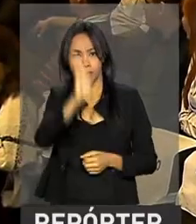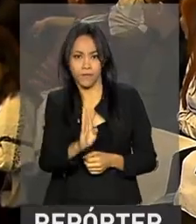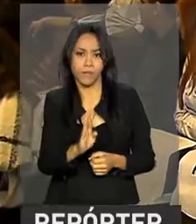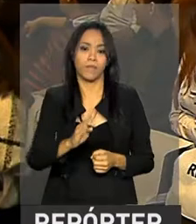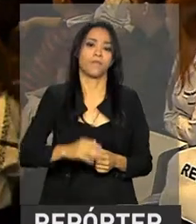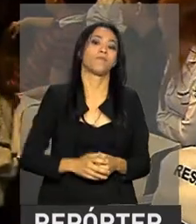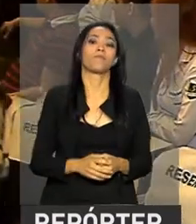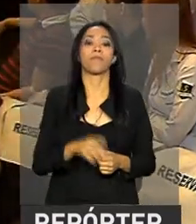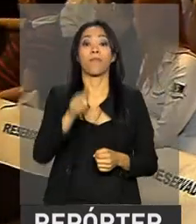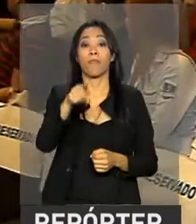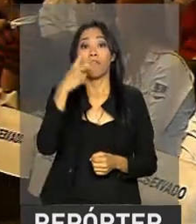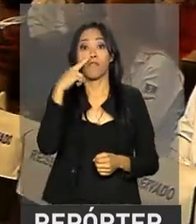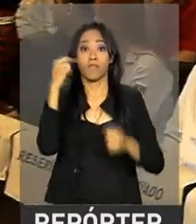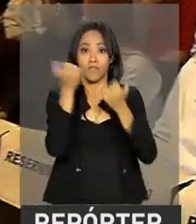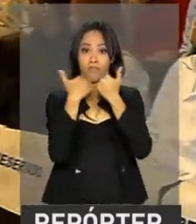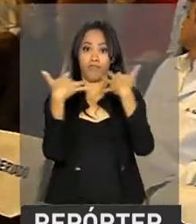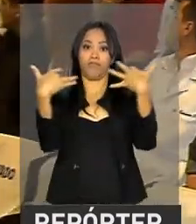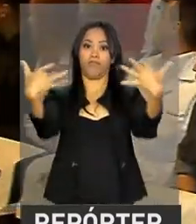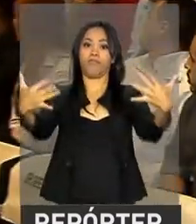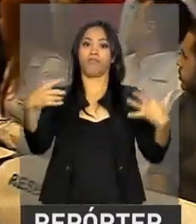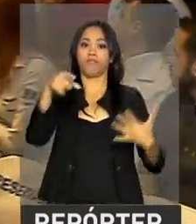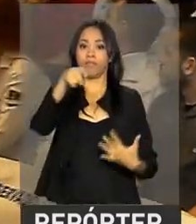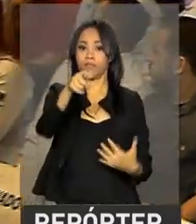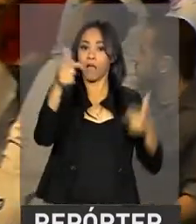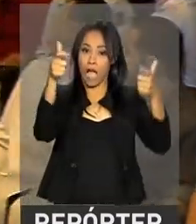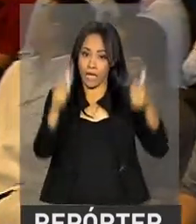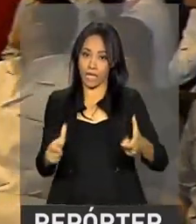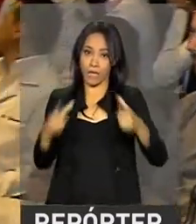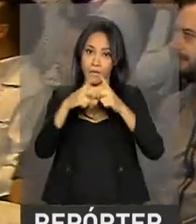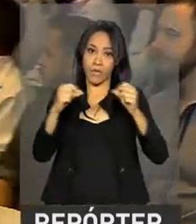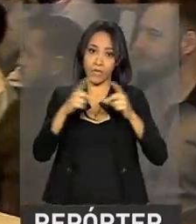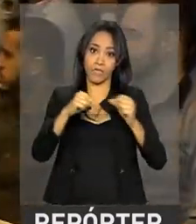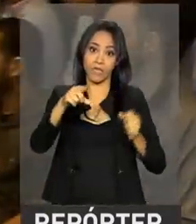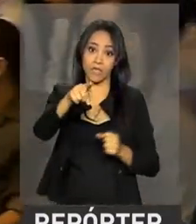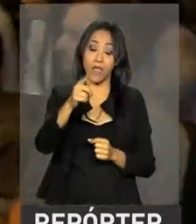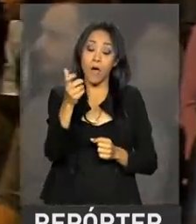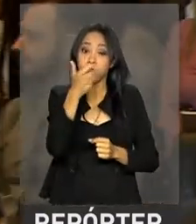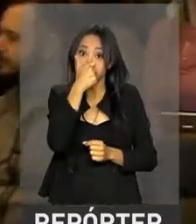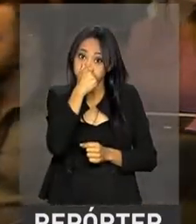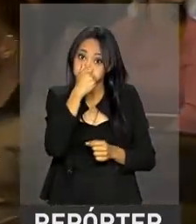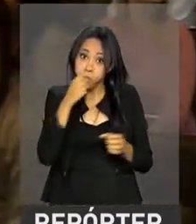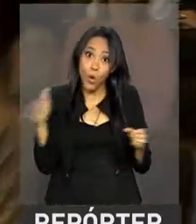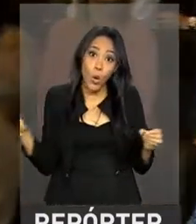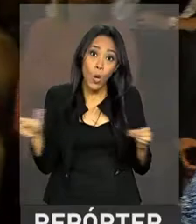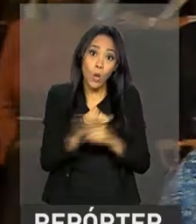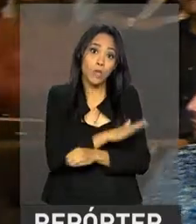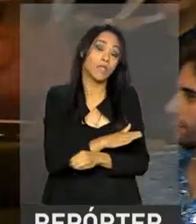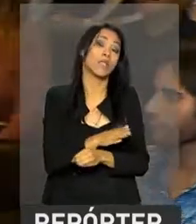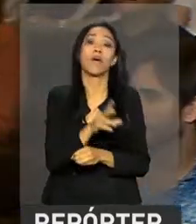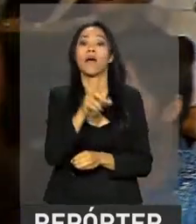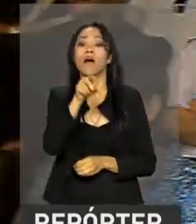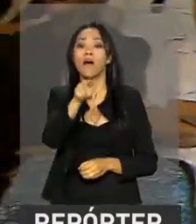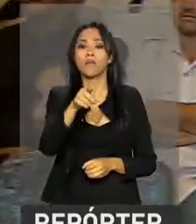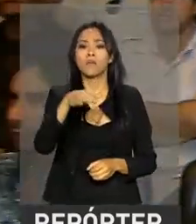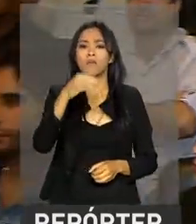O auditório do Museu Nacional da República, em Brasília, ficou lotado durante a cerimônia de recepção